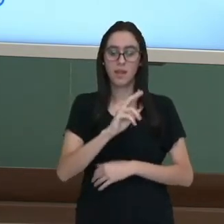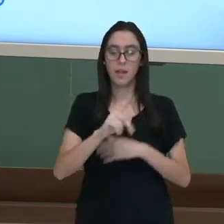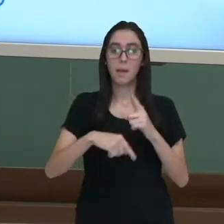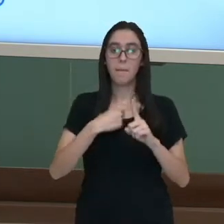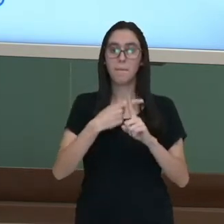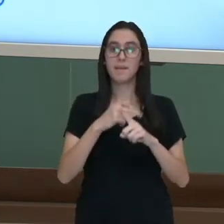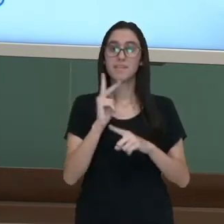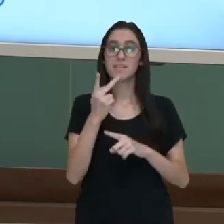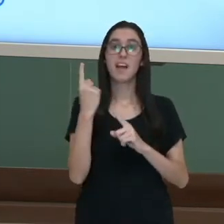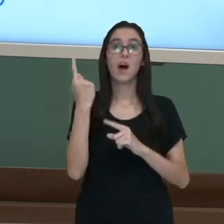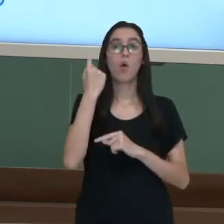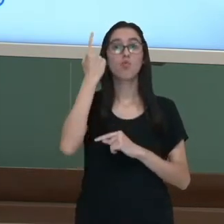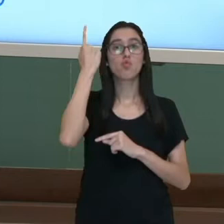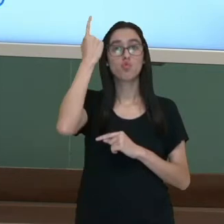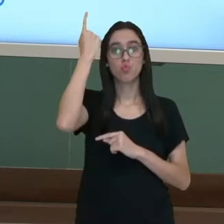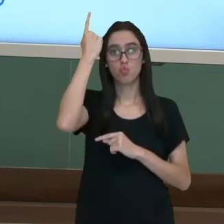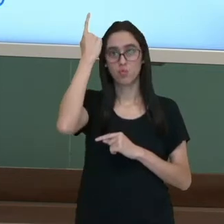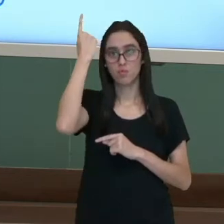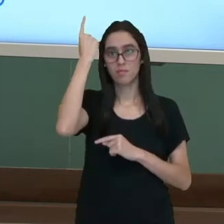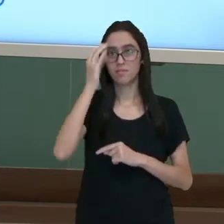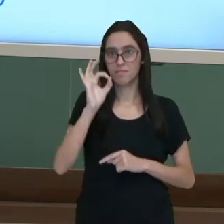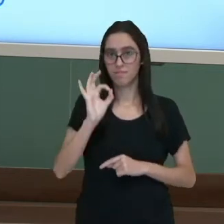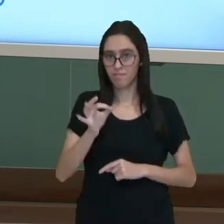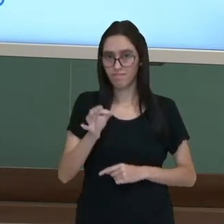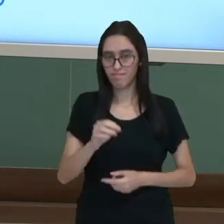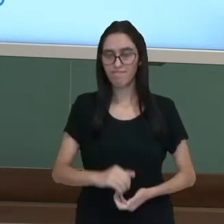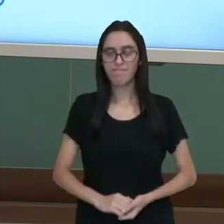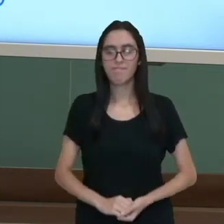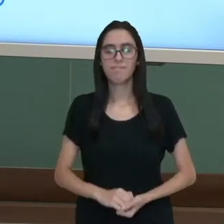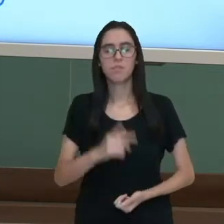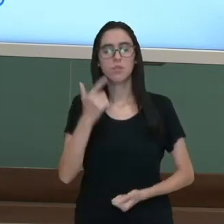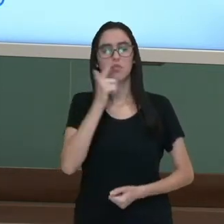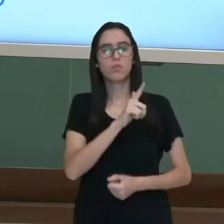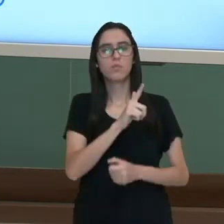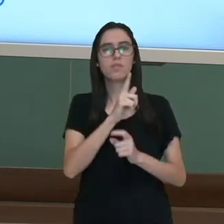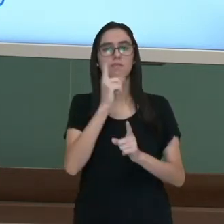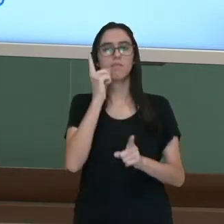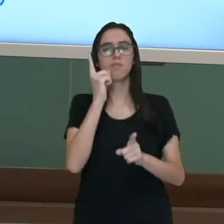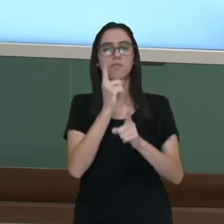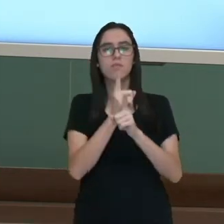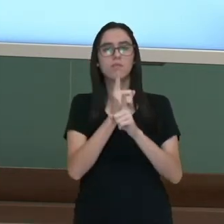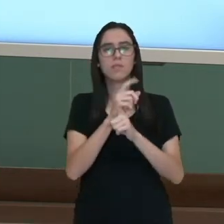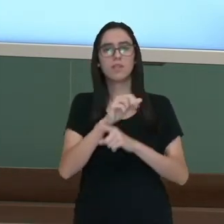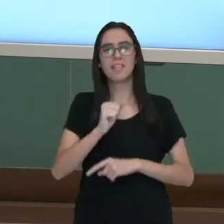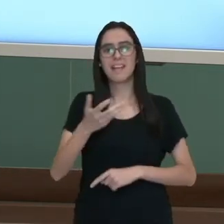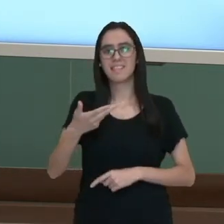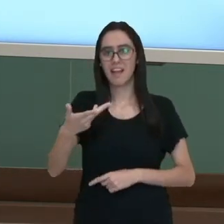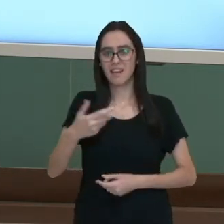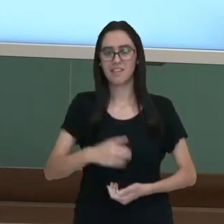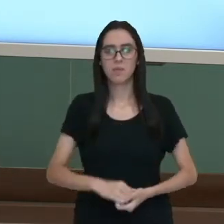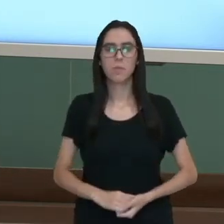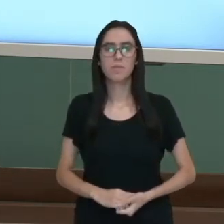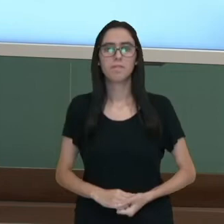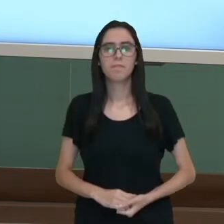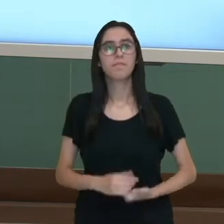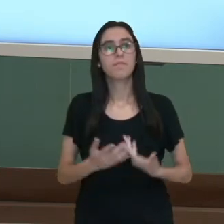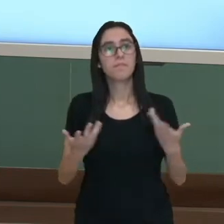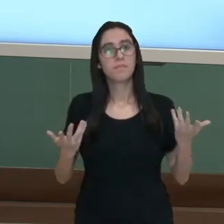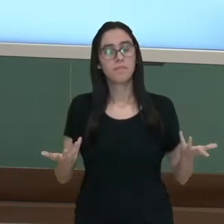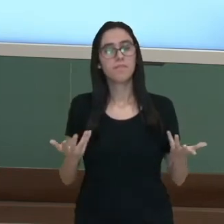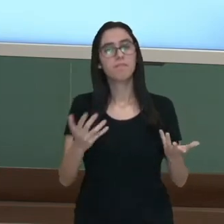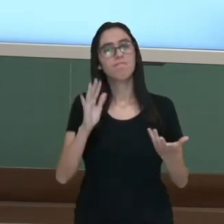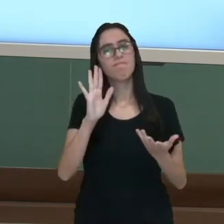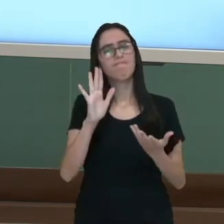que eu me encontro da superfície da Terra, ali eu consigo determinar a aceleração gravitacional. Bem, com isso vem